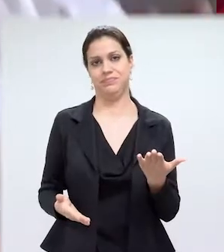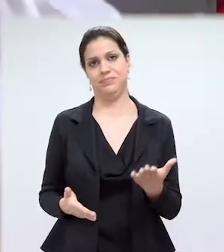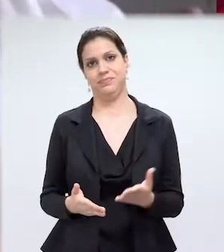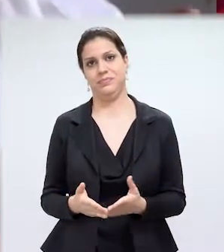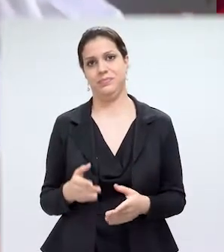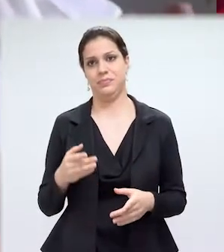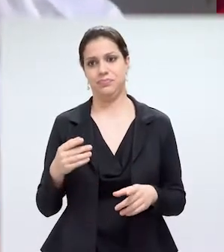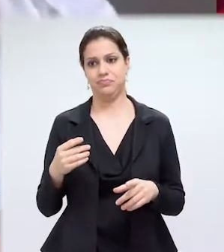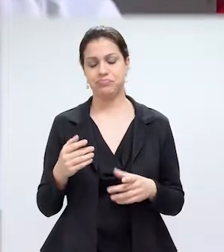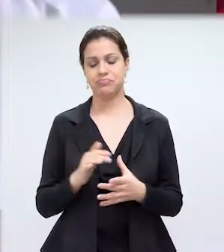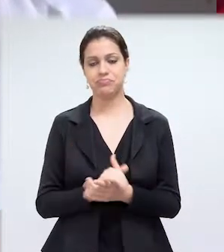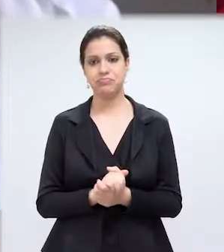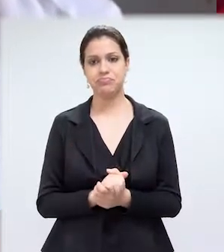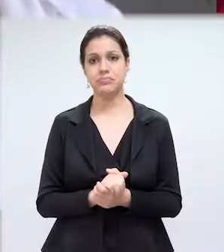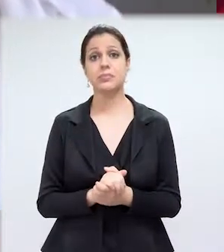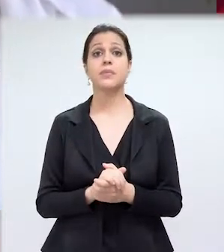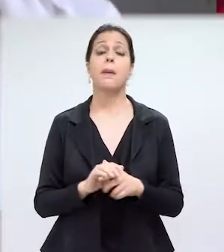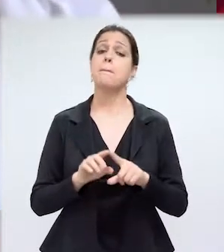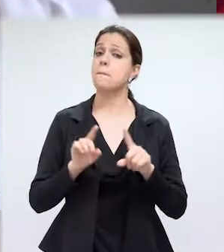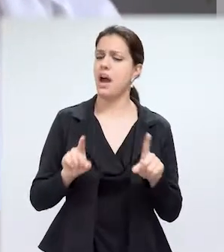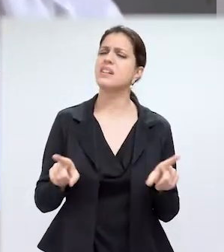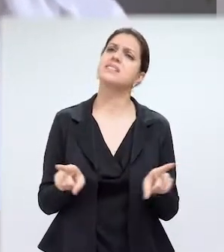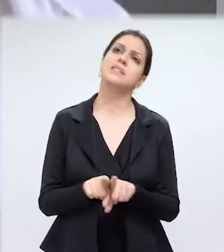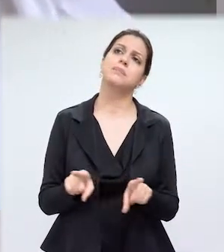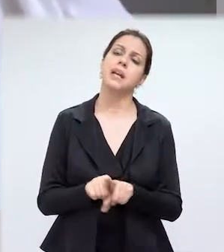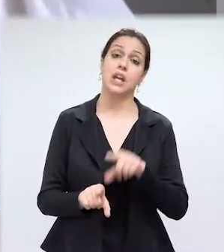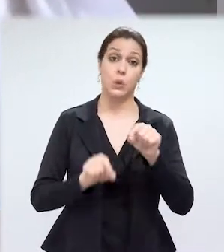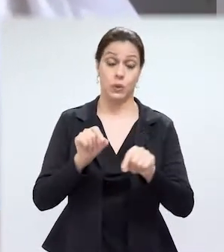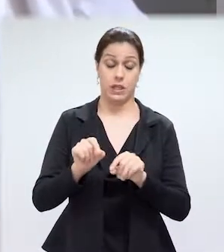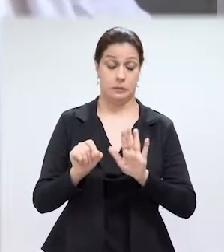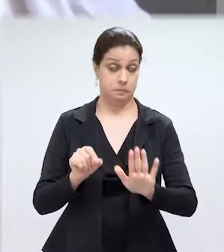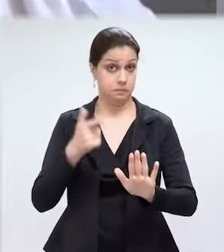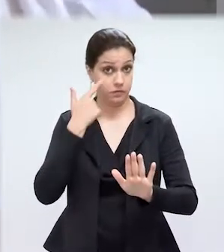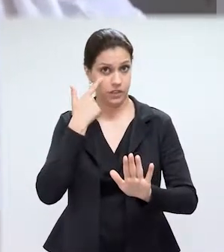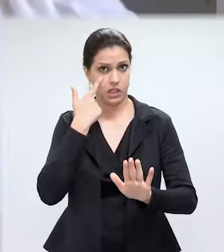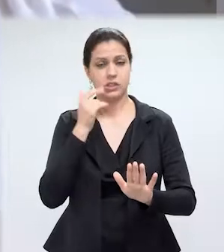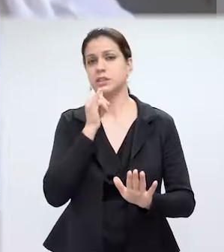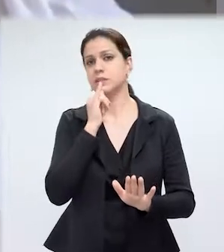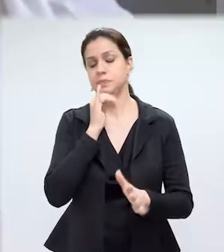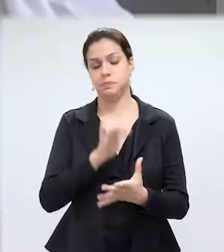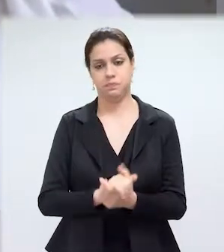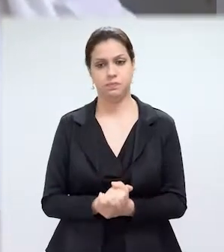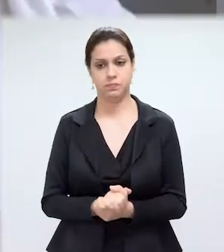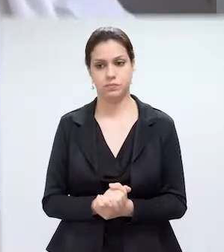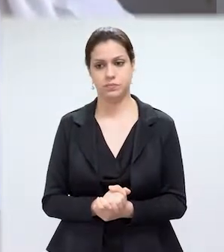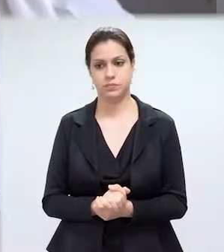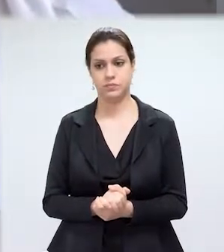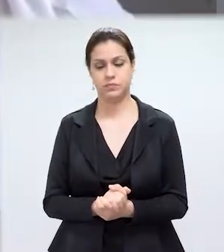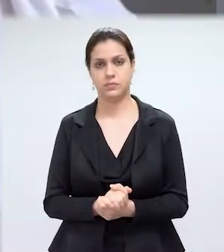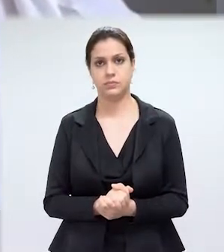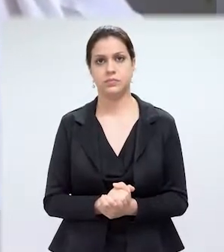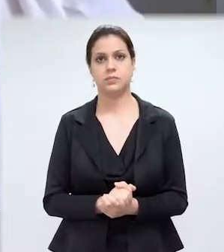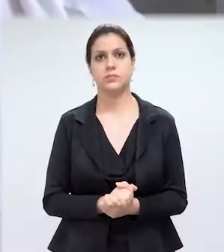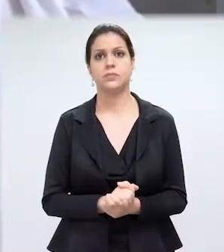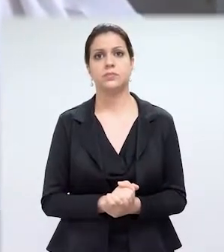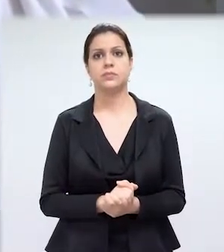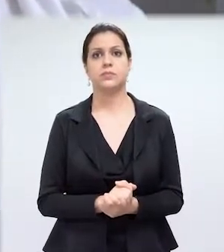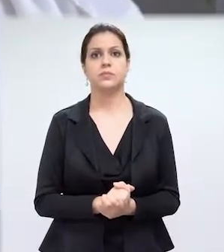tirasse simplesmente, né, essa criança perde o ano, enfim. E segundo, porque eu vejo